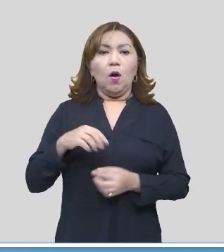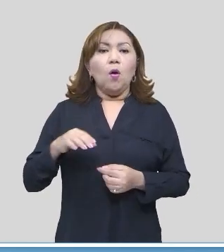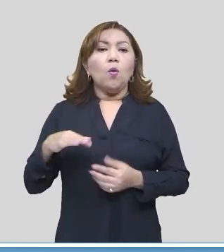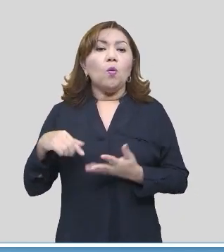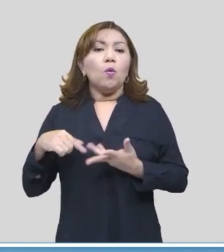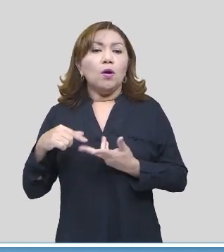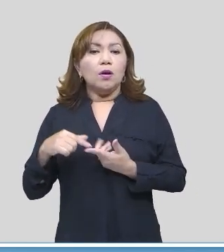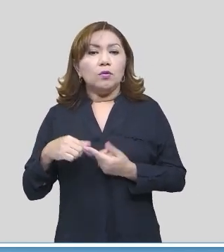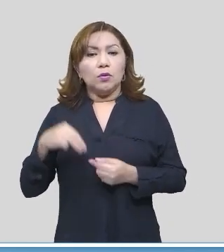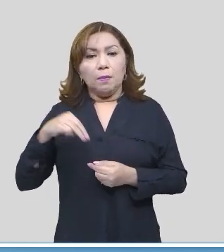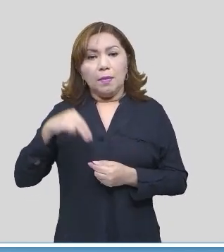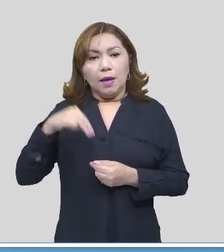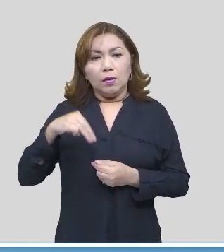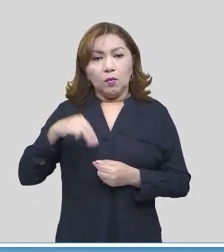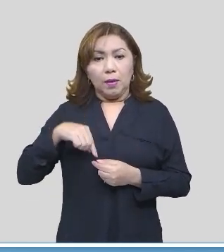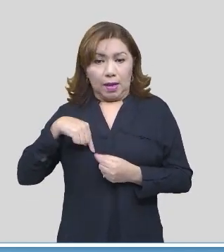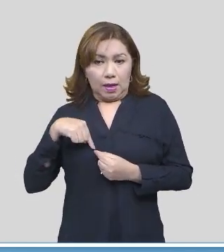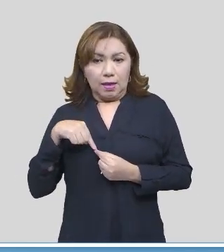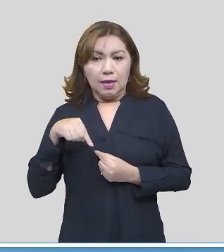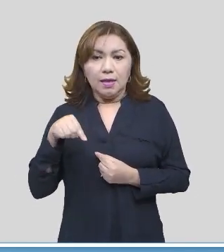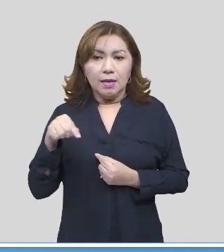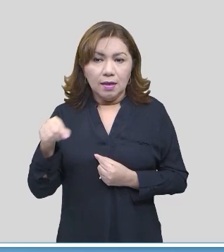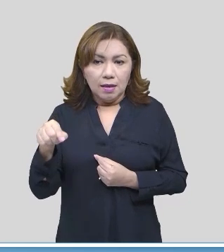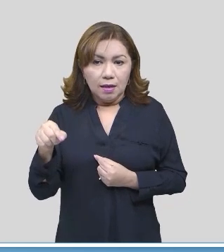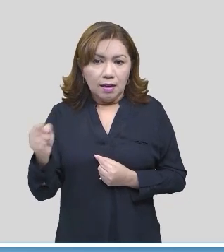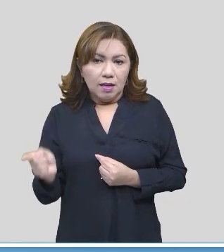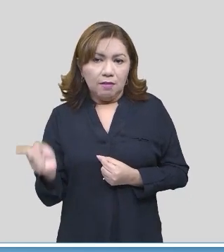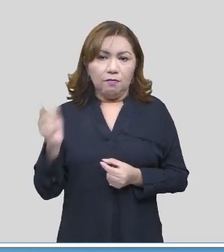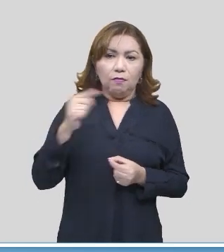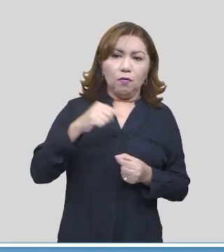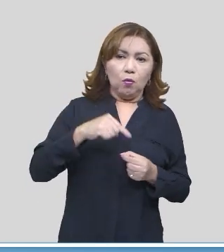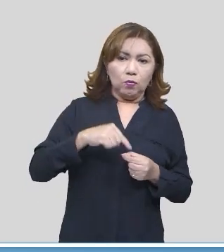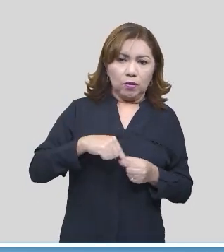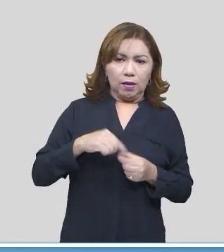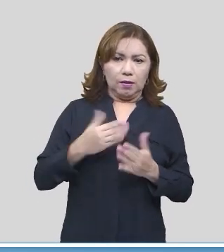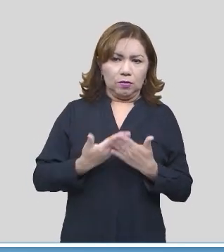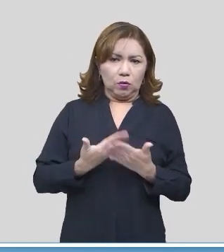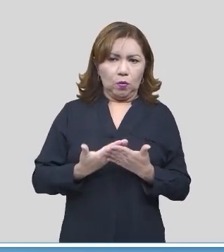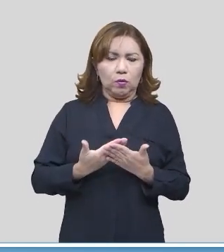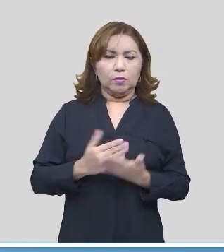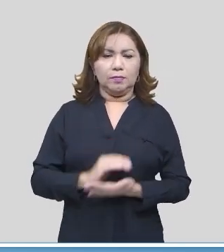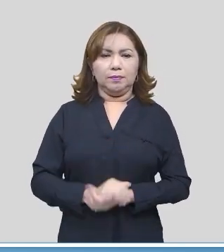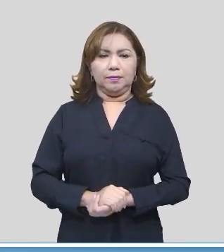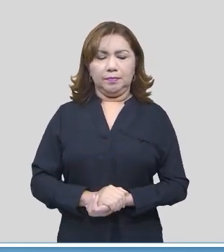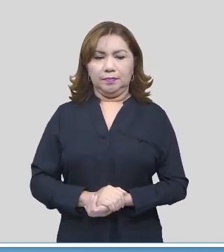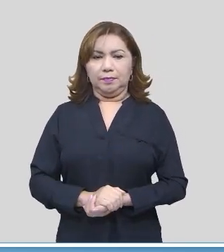ir e voltar da escola?